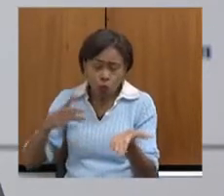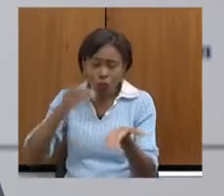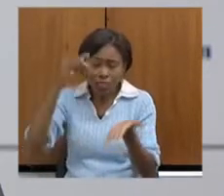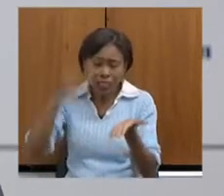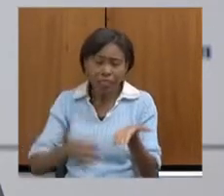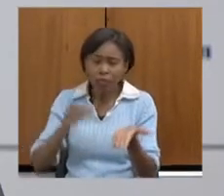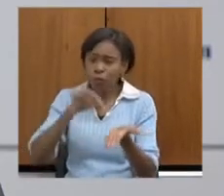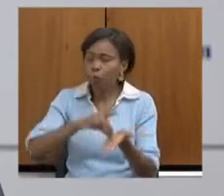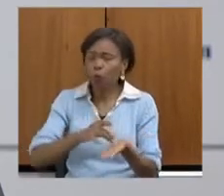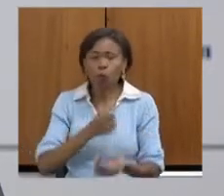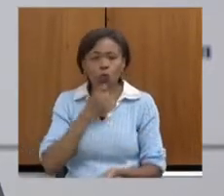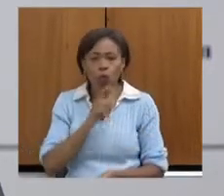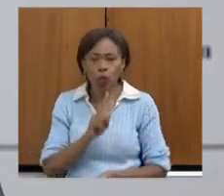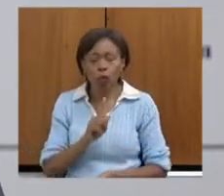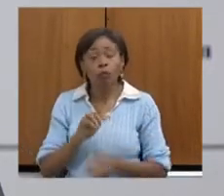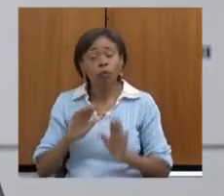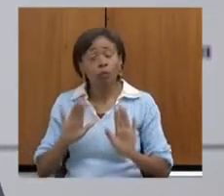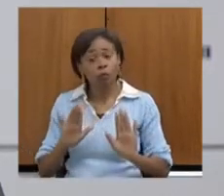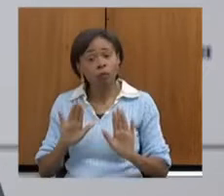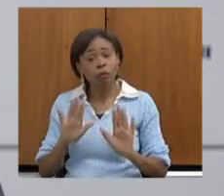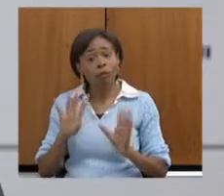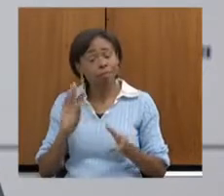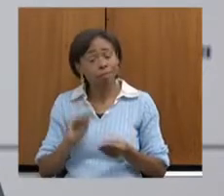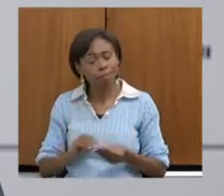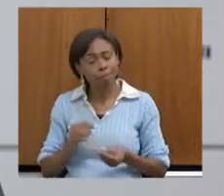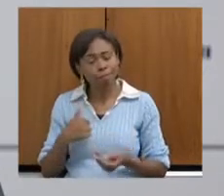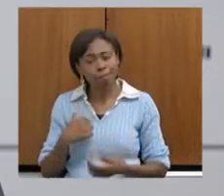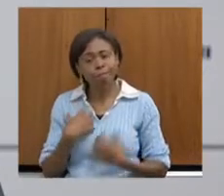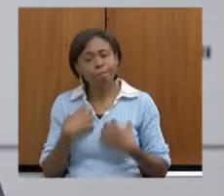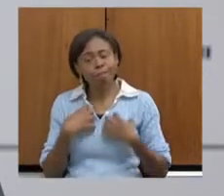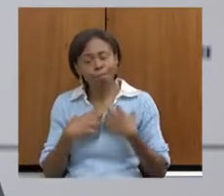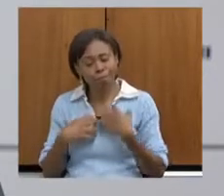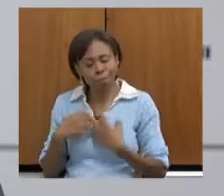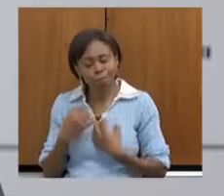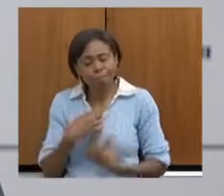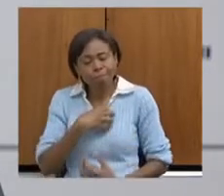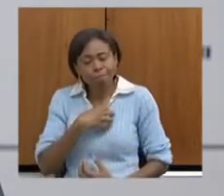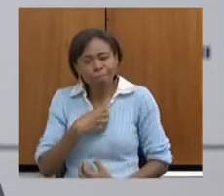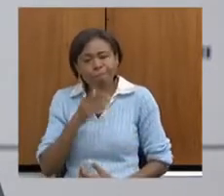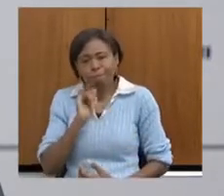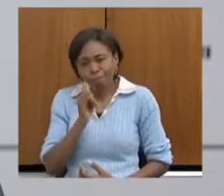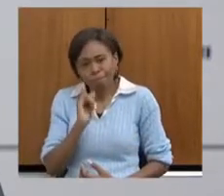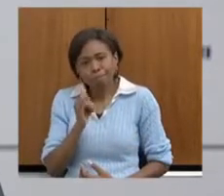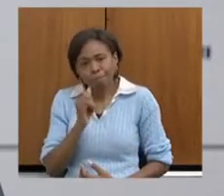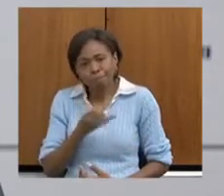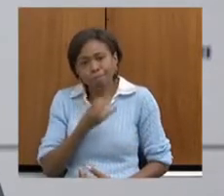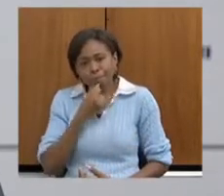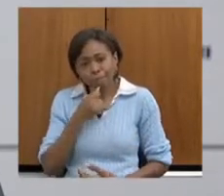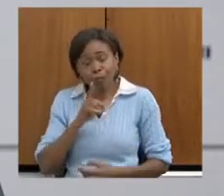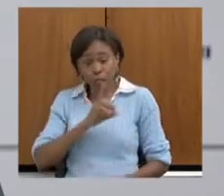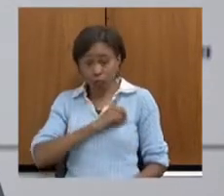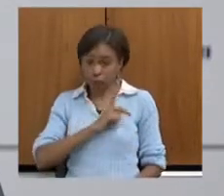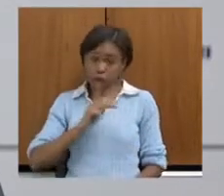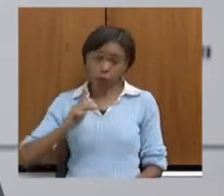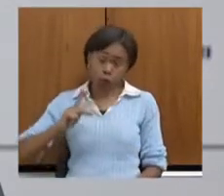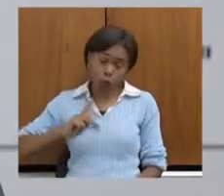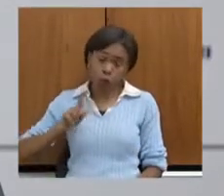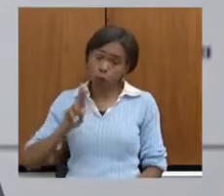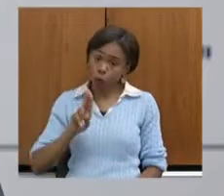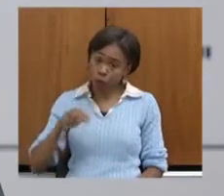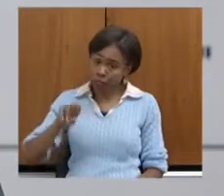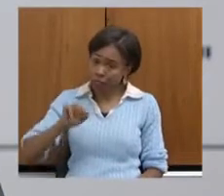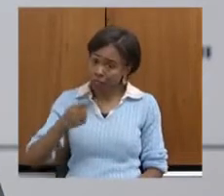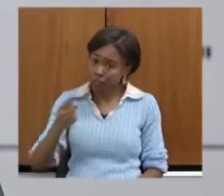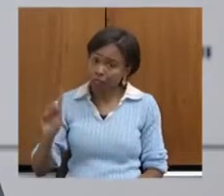por fim gostaria de dizer que é com muito pesar que o esponho tudo que está dito uma vez a Defensoria Pública da União Gostaria muito que esse processo